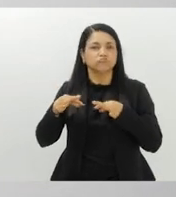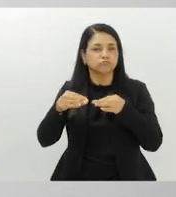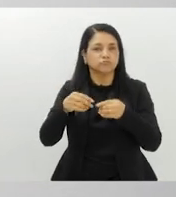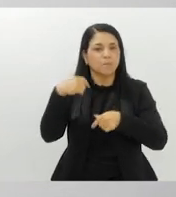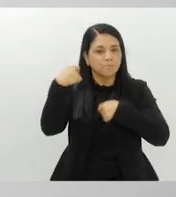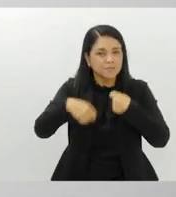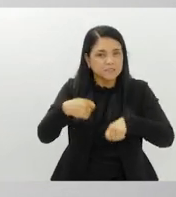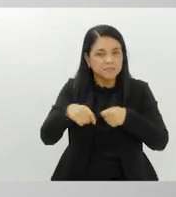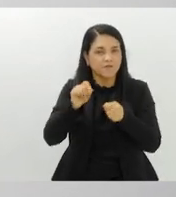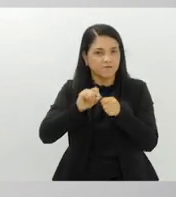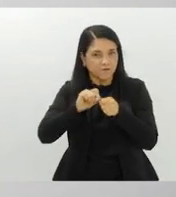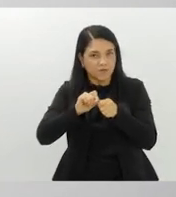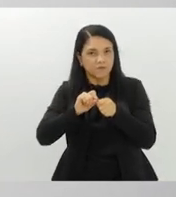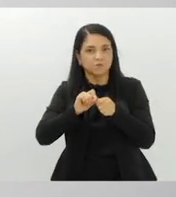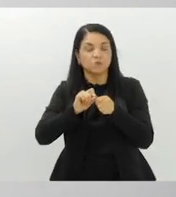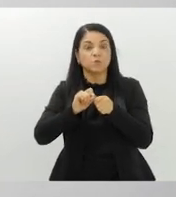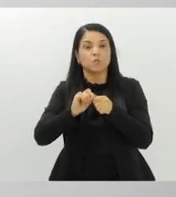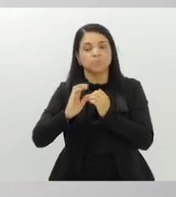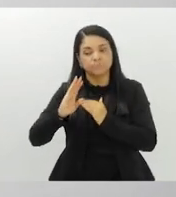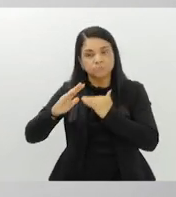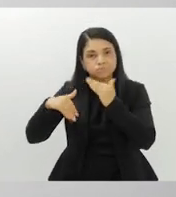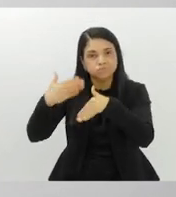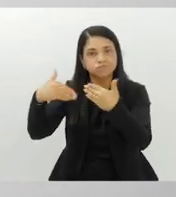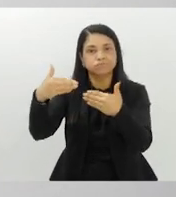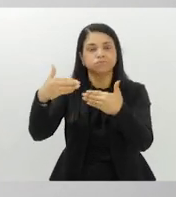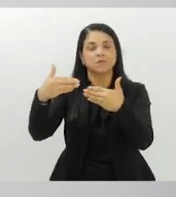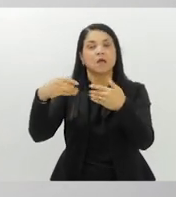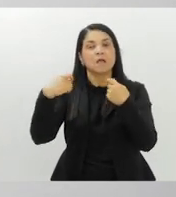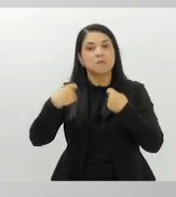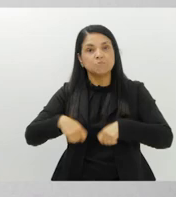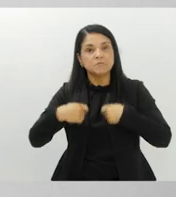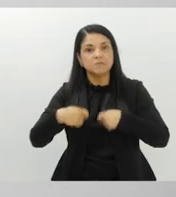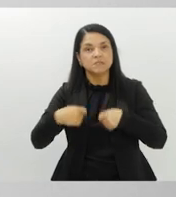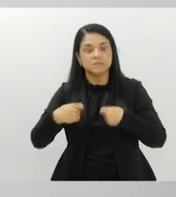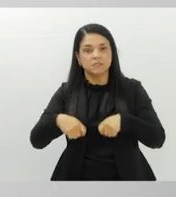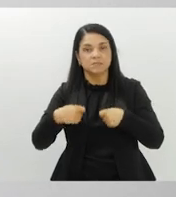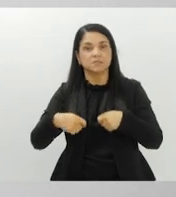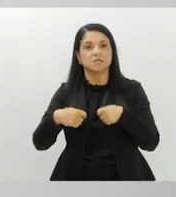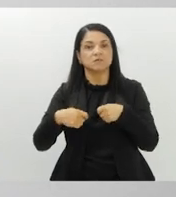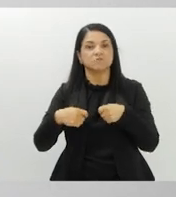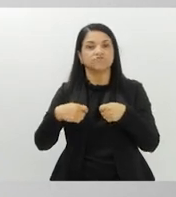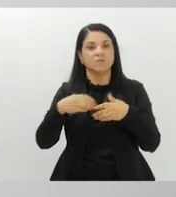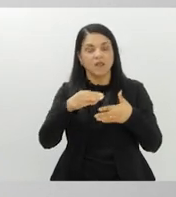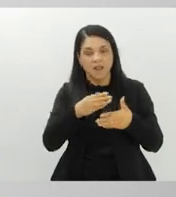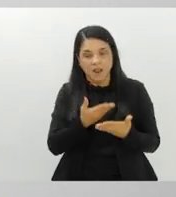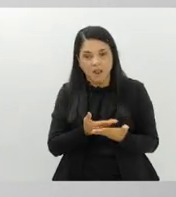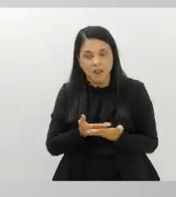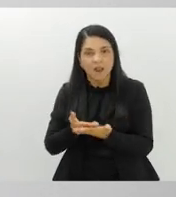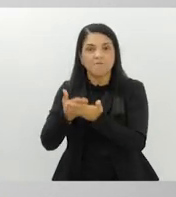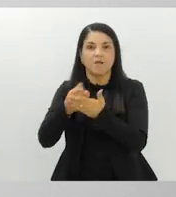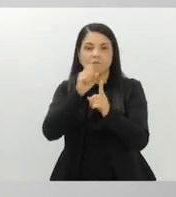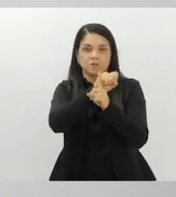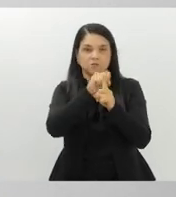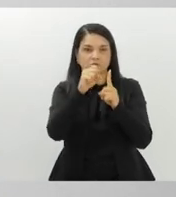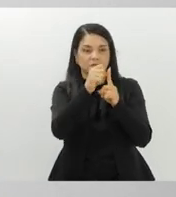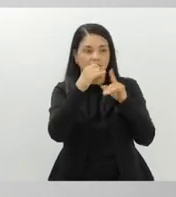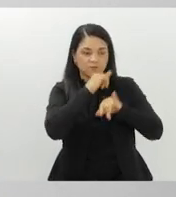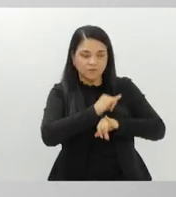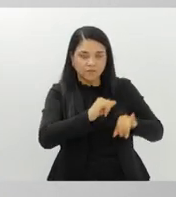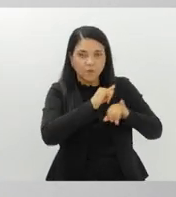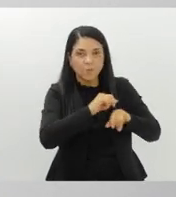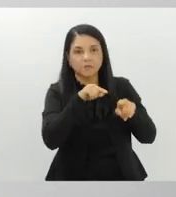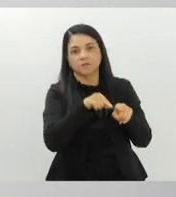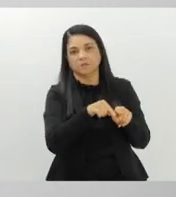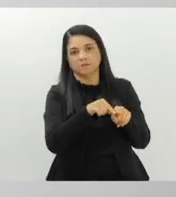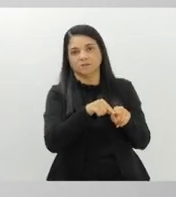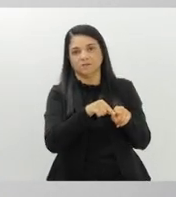de que tudo que precisa ser construído, ela precisa também ser levada para a sociedade civil, mas não no sentido